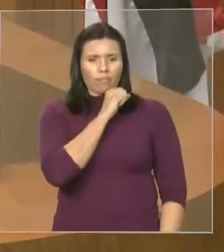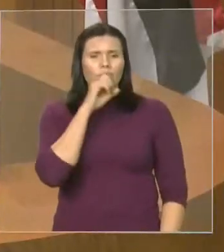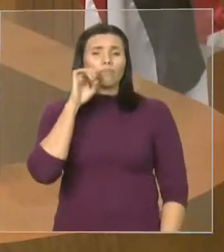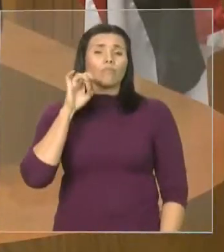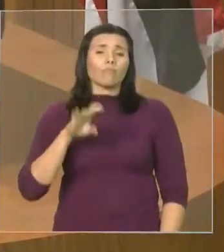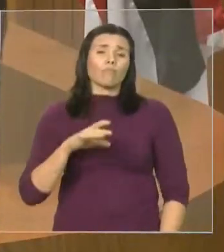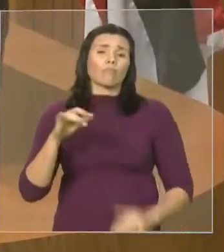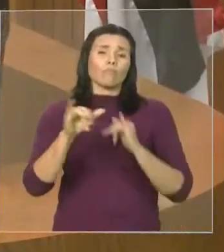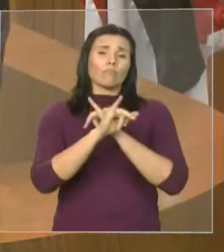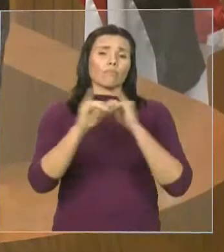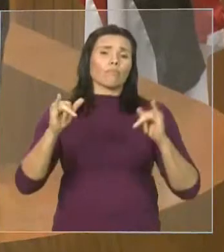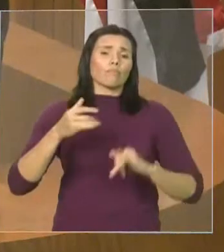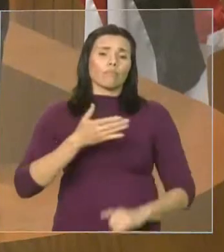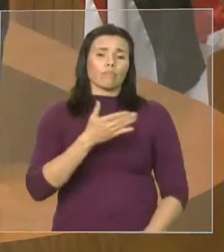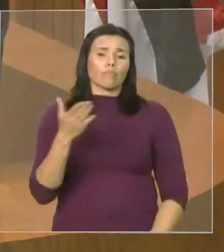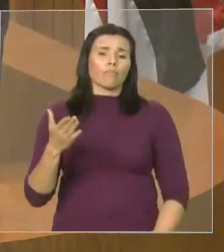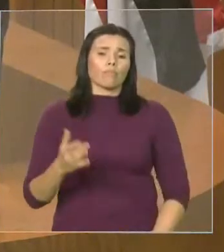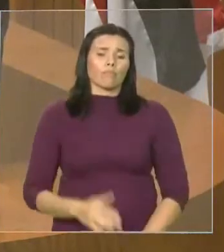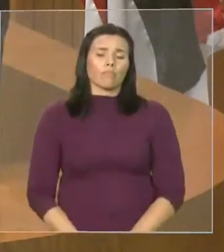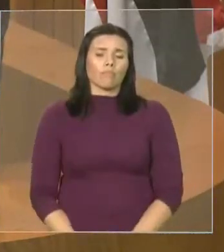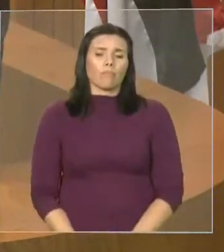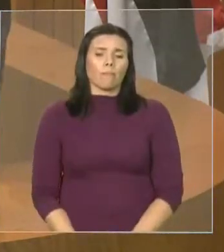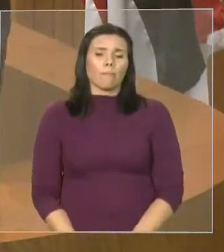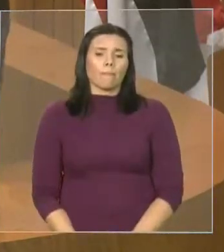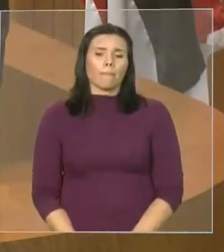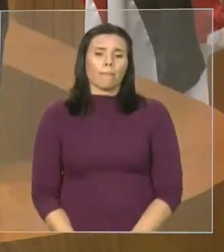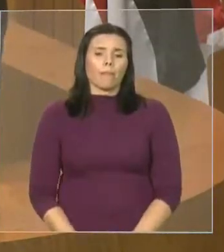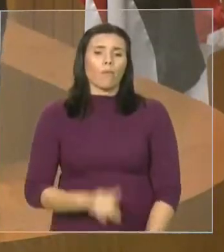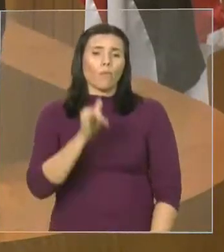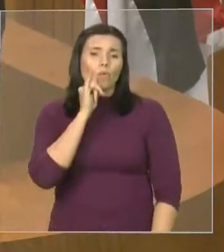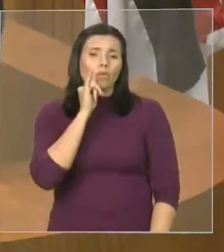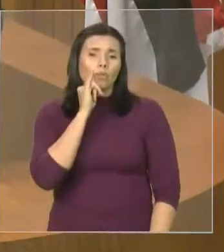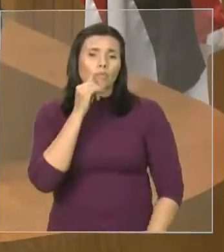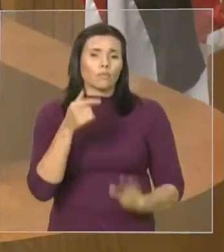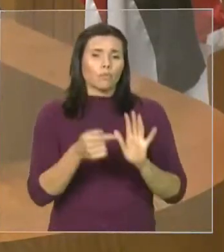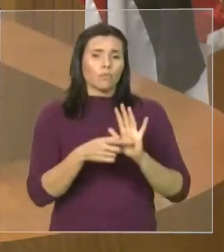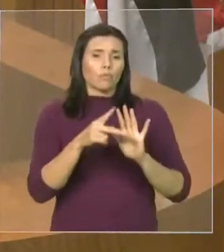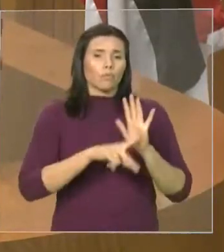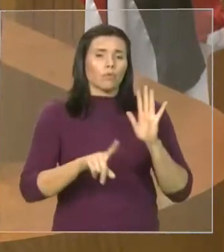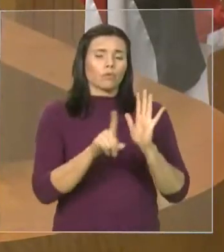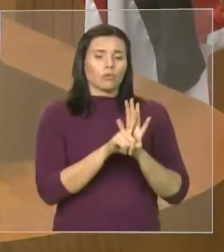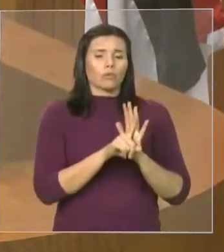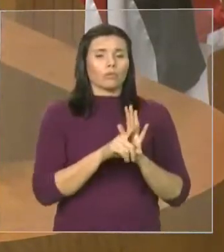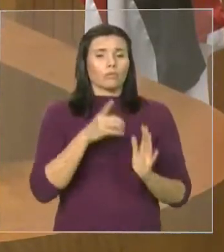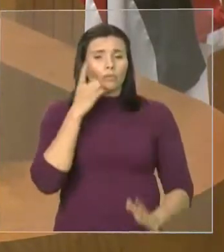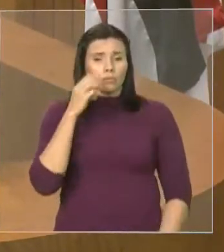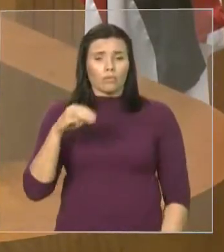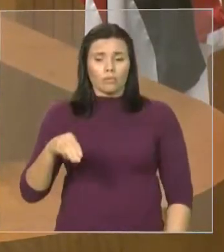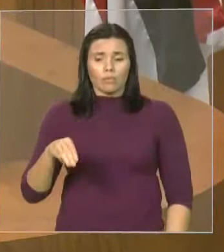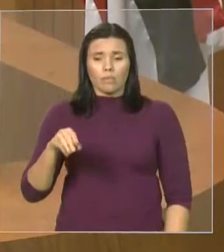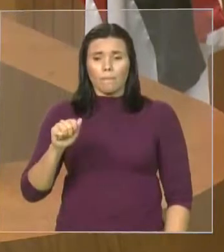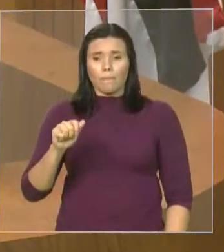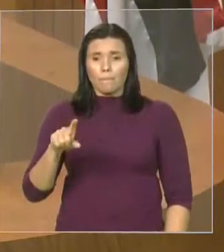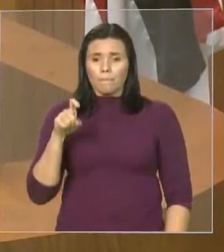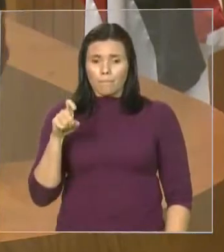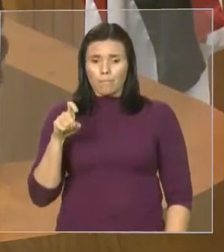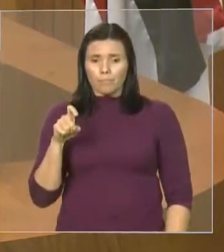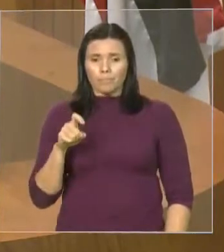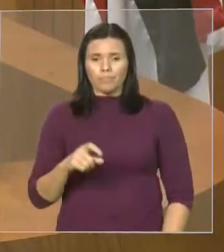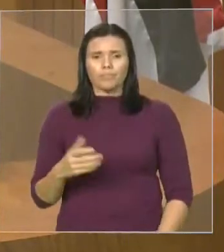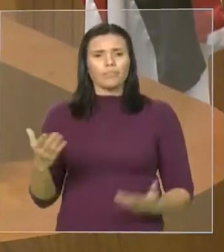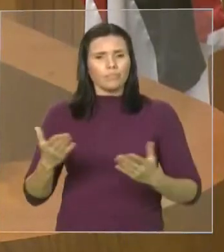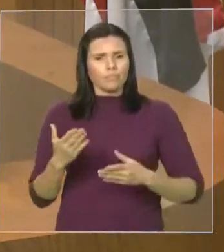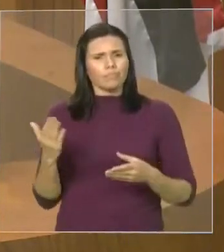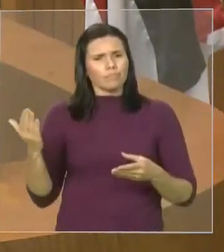dizer o exemplo de um projeto, deputado Max Barros, que tramita